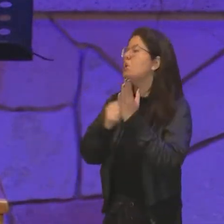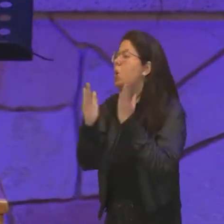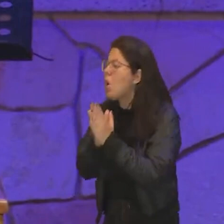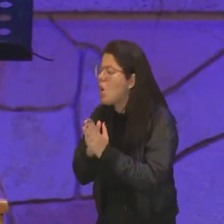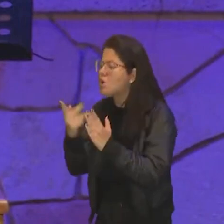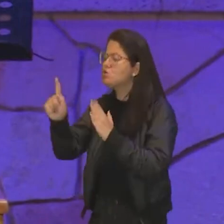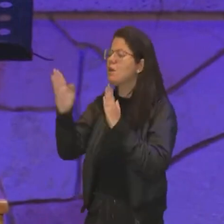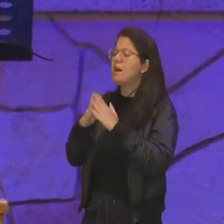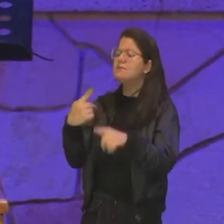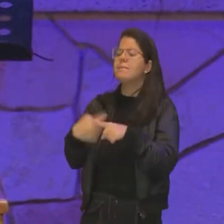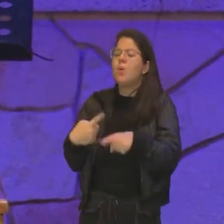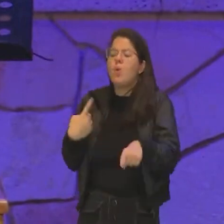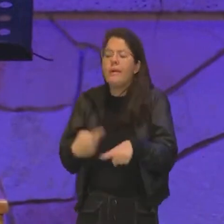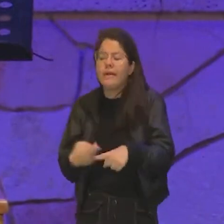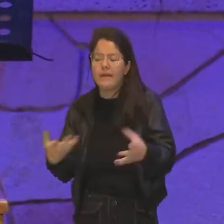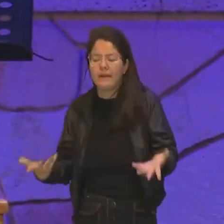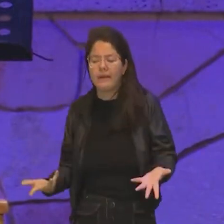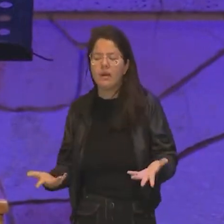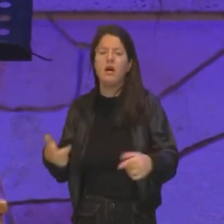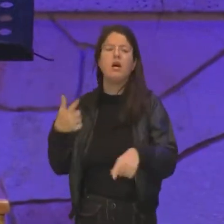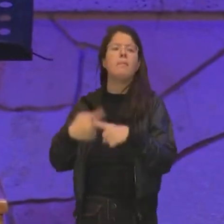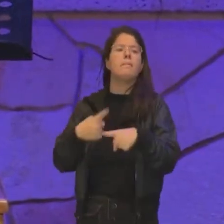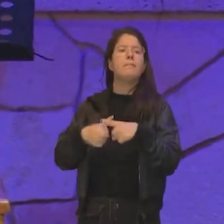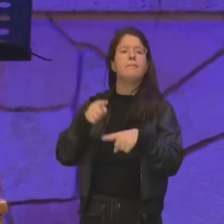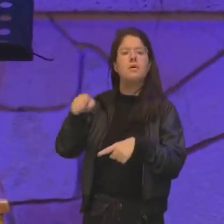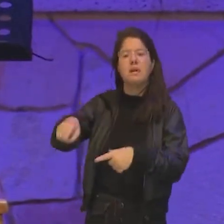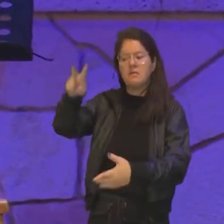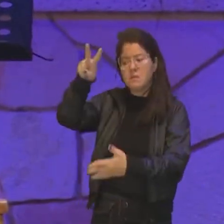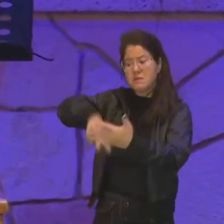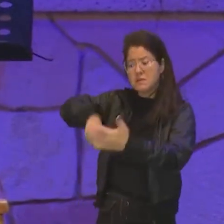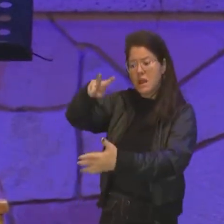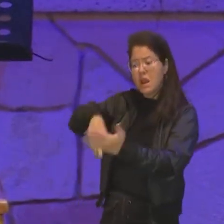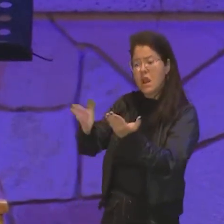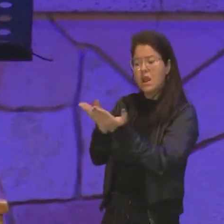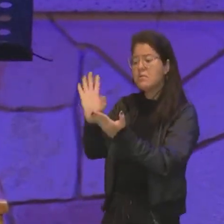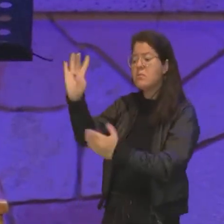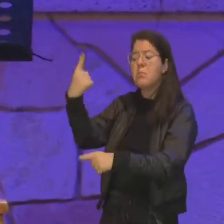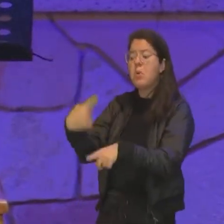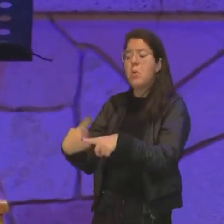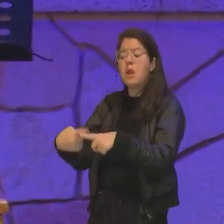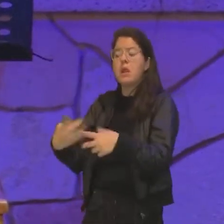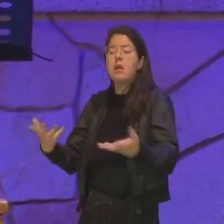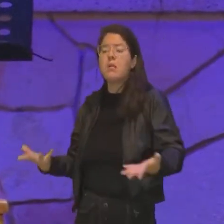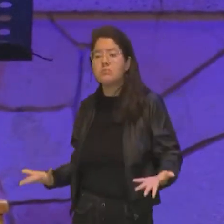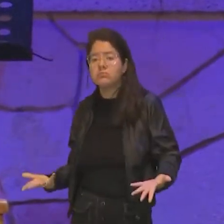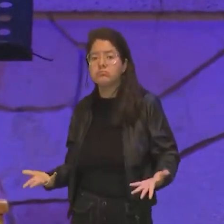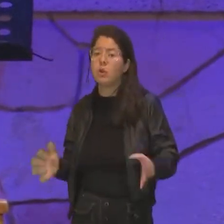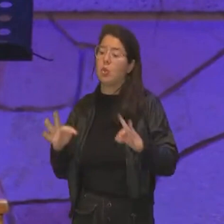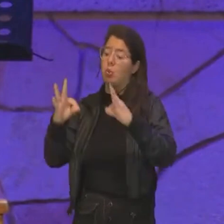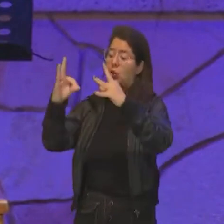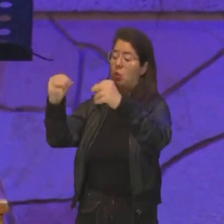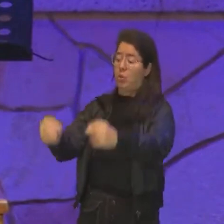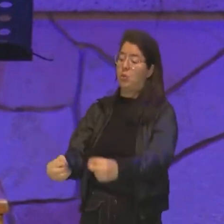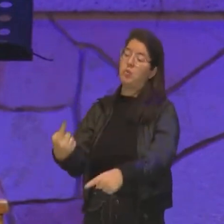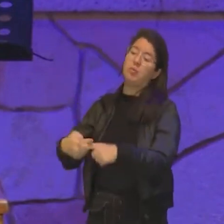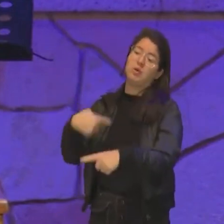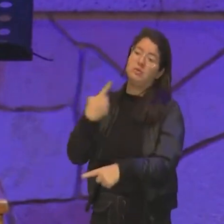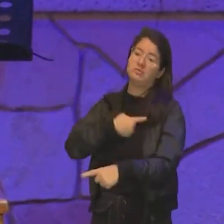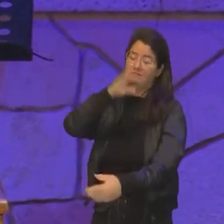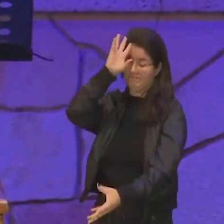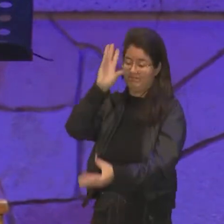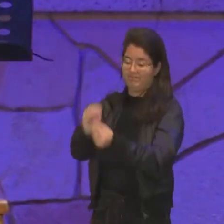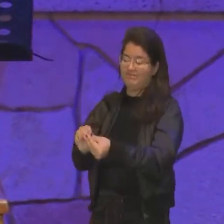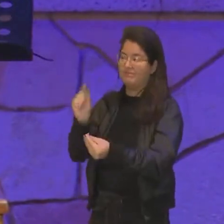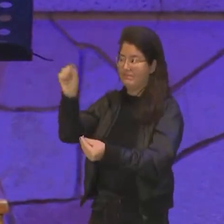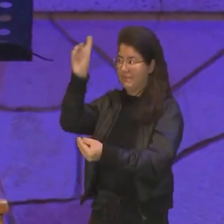casa? Por que você lê a palavra de Deus? Tudo isso porque nós entendemos quem é o